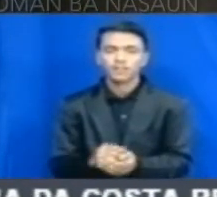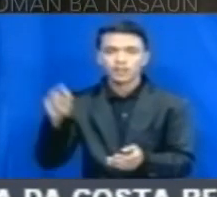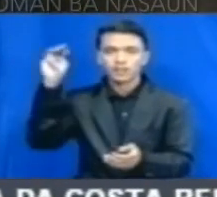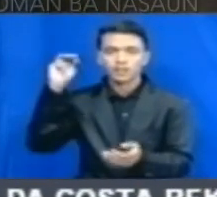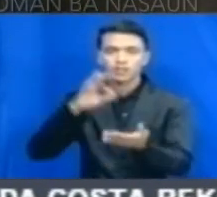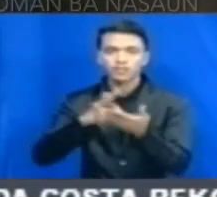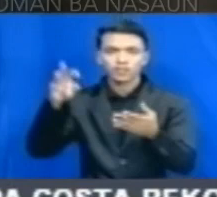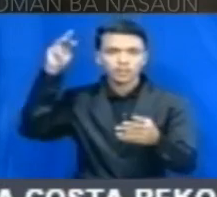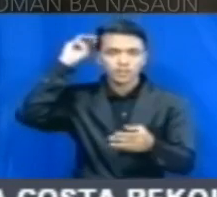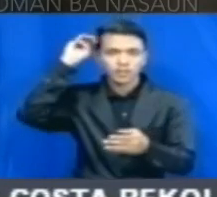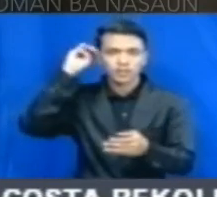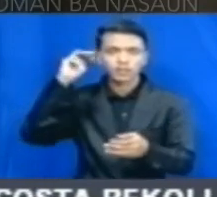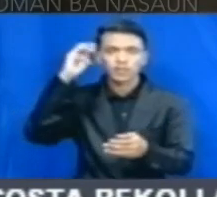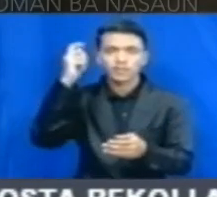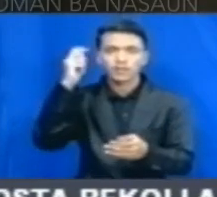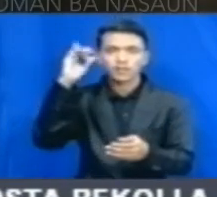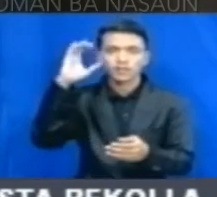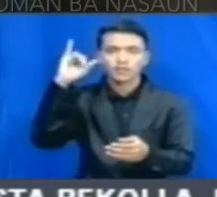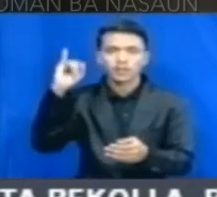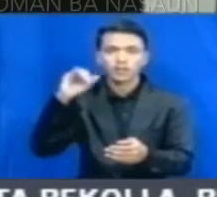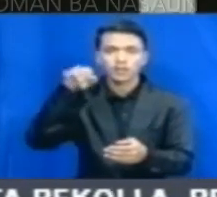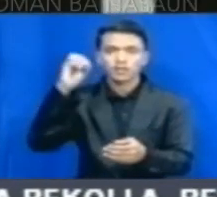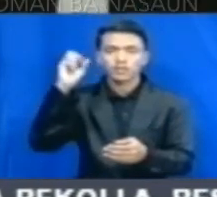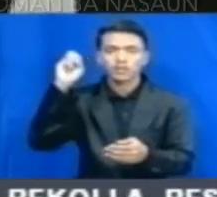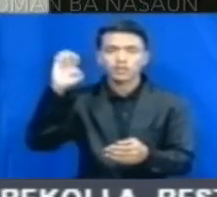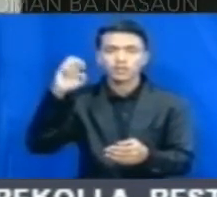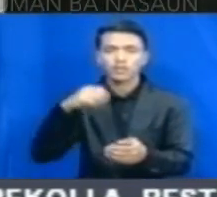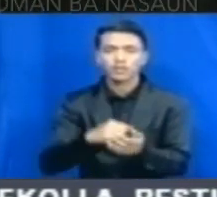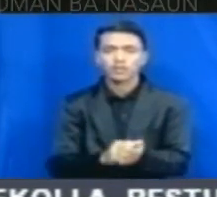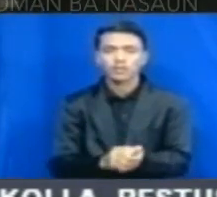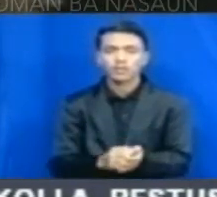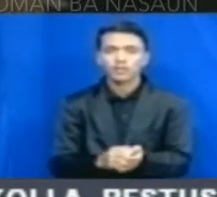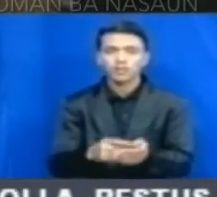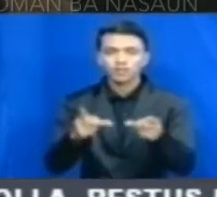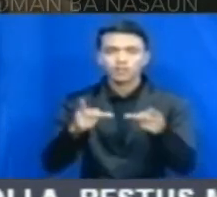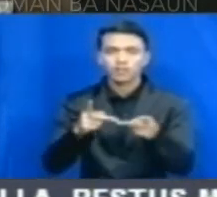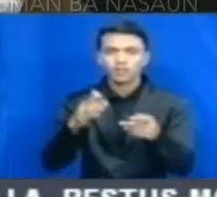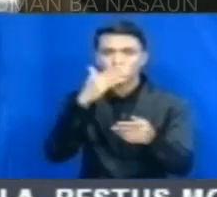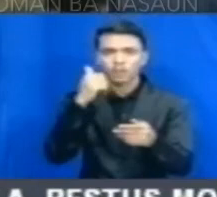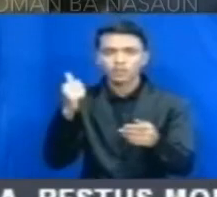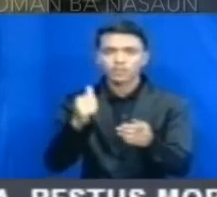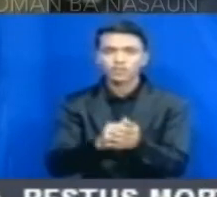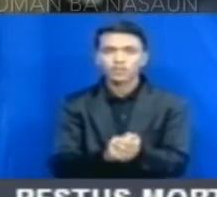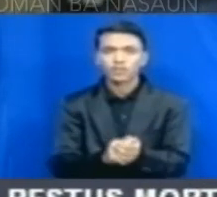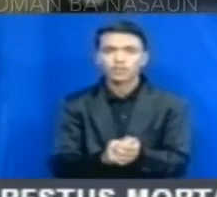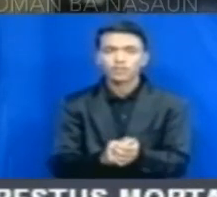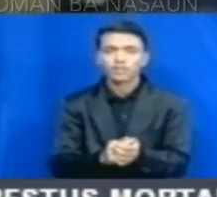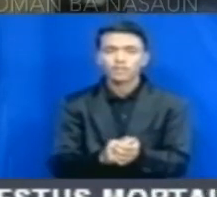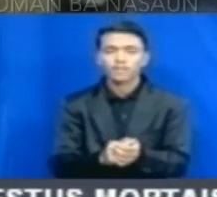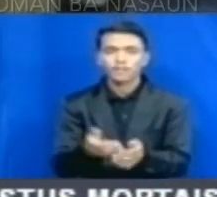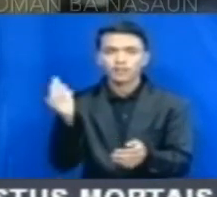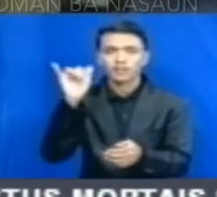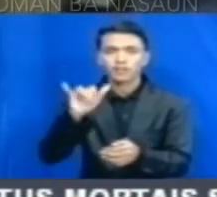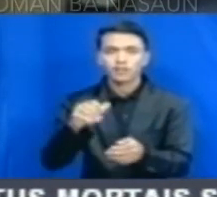Segunda-feira, o ministro Turismo, Comércio e Indústria, J. Lucas do Carmo, o Grupo Turismo Comunitário, no gestor Sítio Turístico